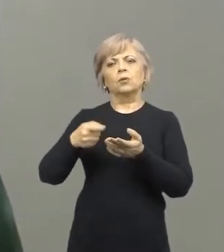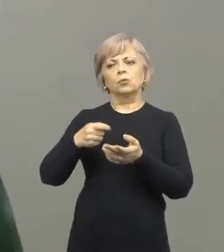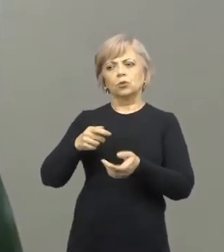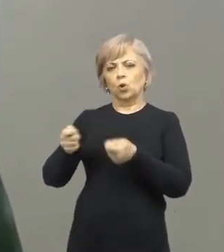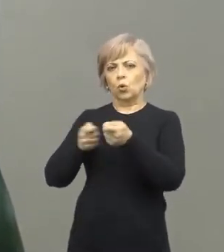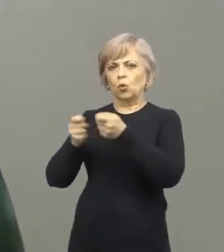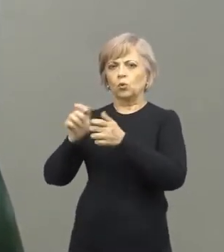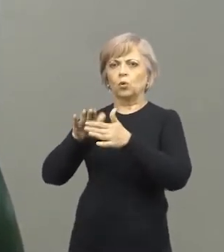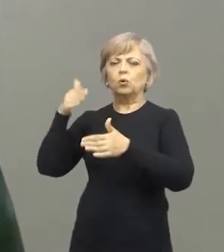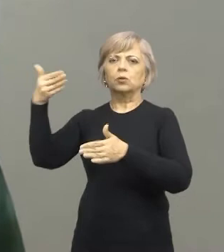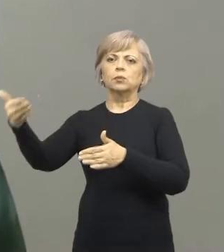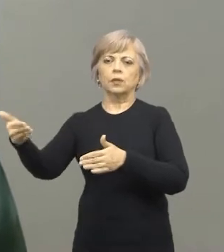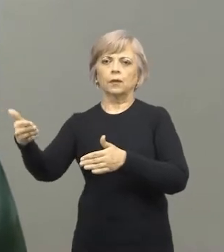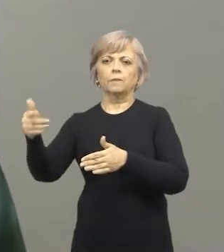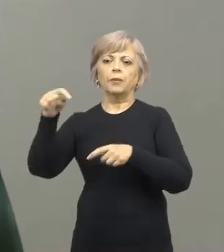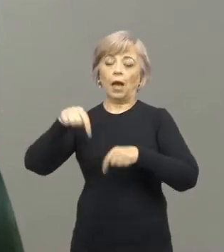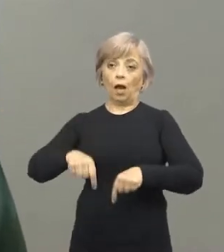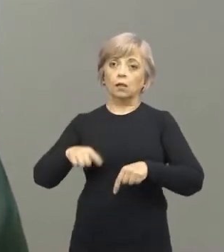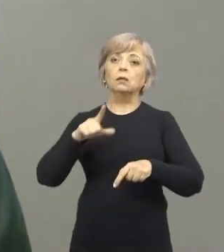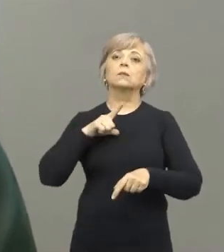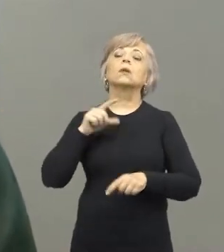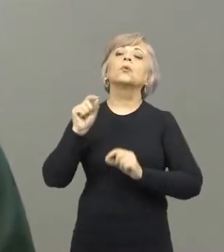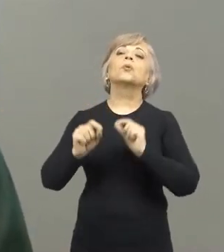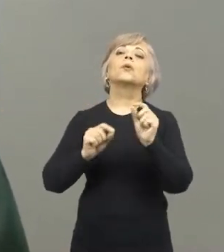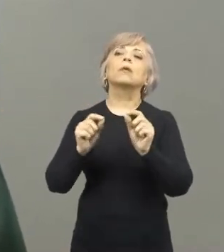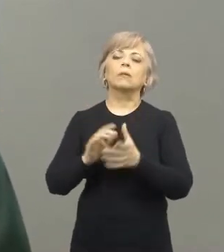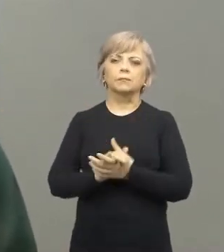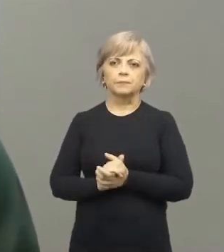controle externo. E aqui ele se presta